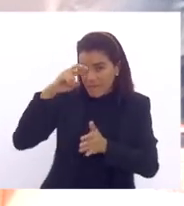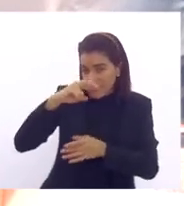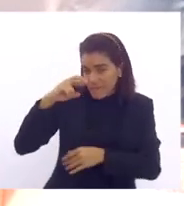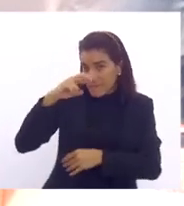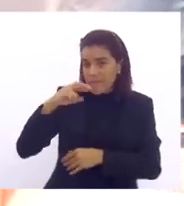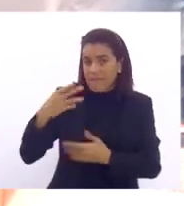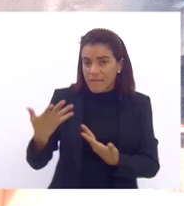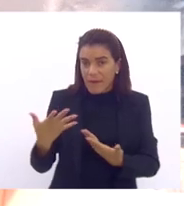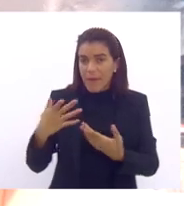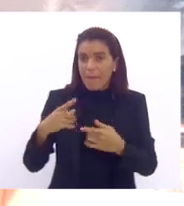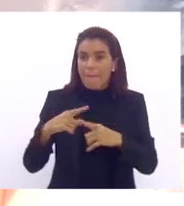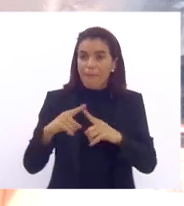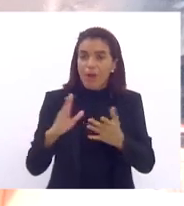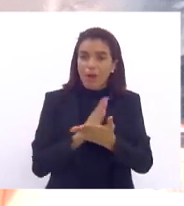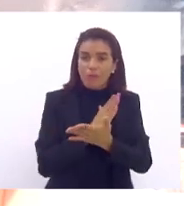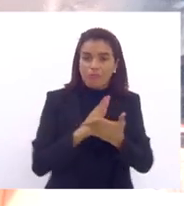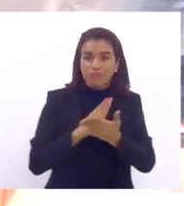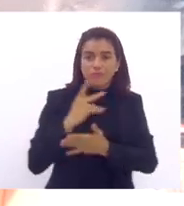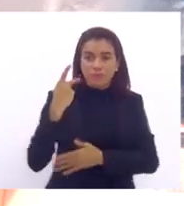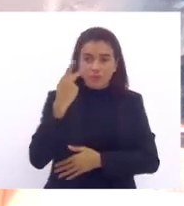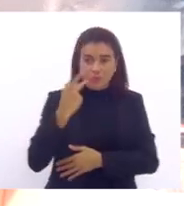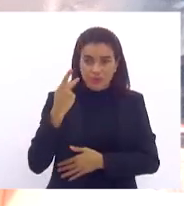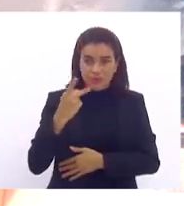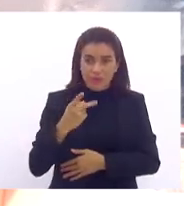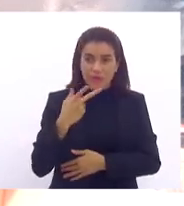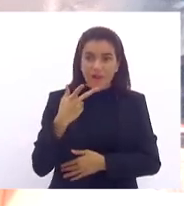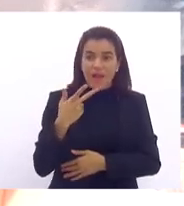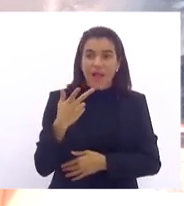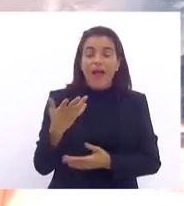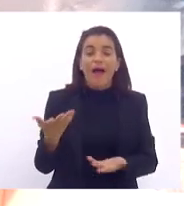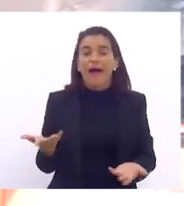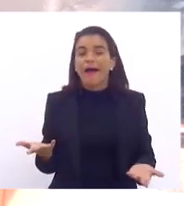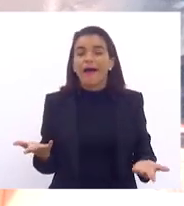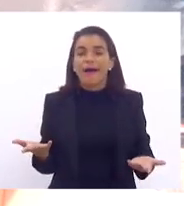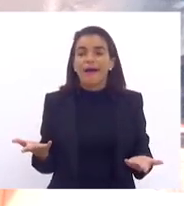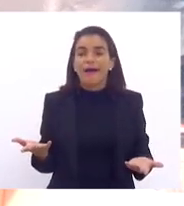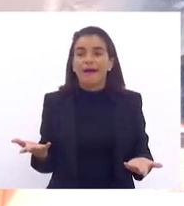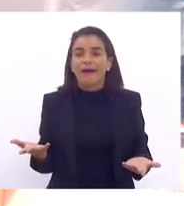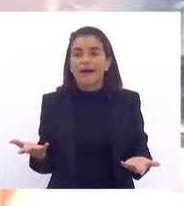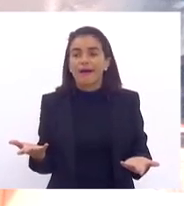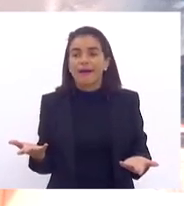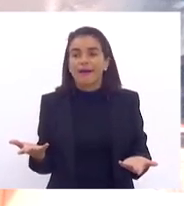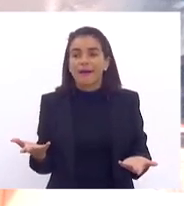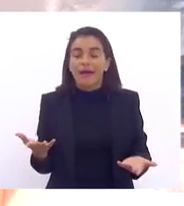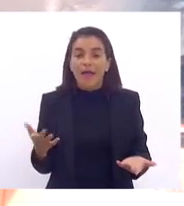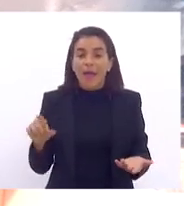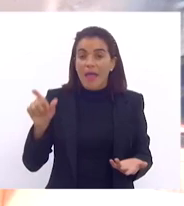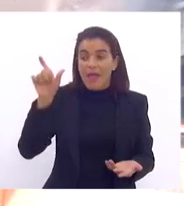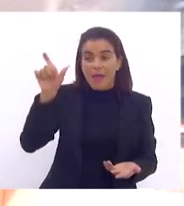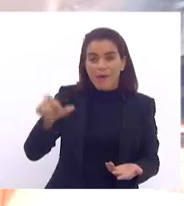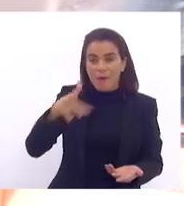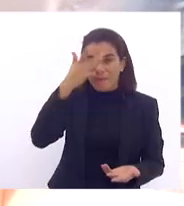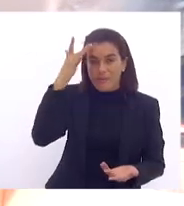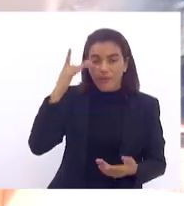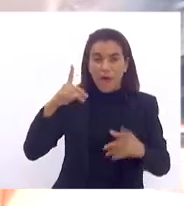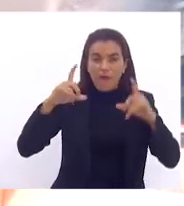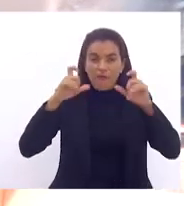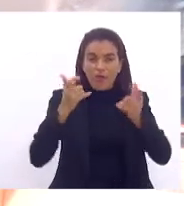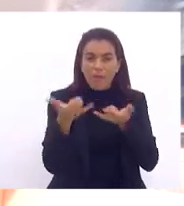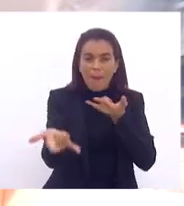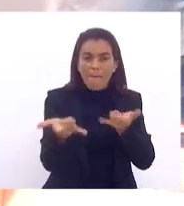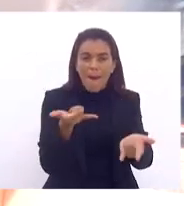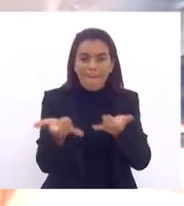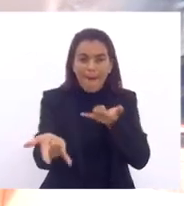em conta pelos parlamentares Então quando você falar ah mas é um é um usuário com a foto do homem-aranha no